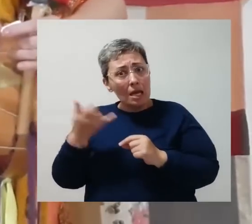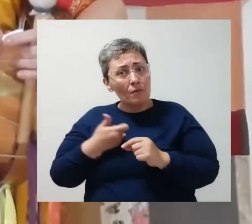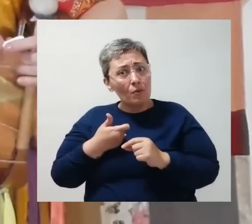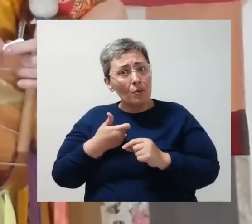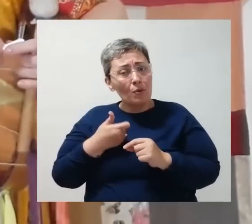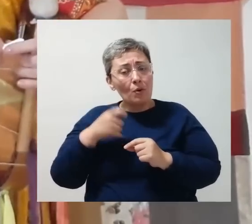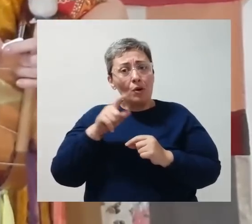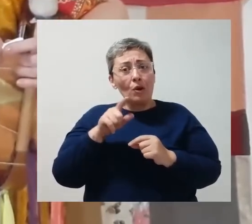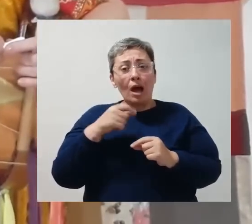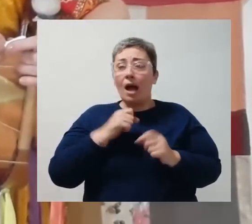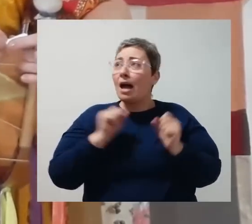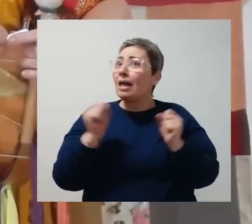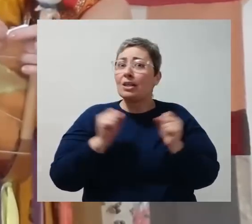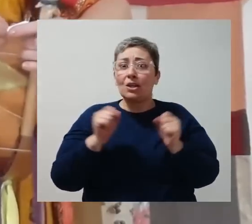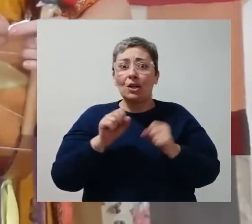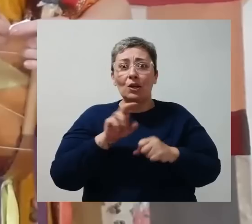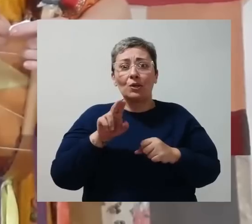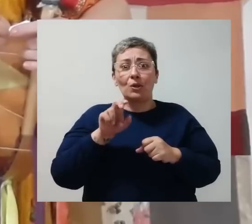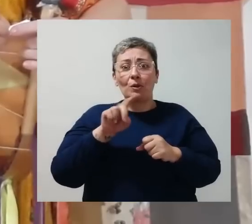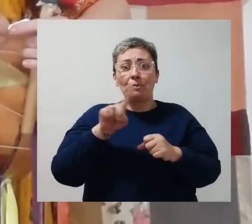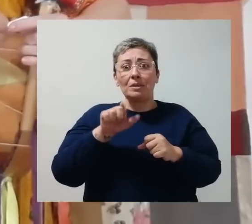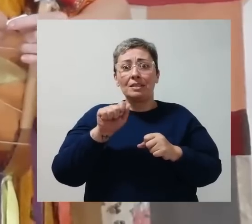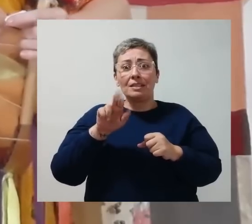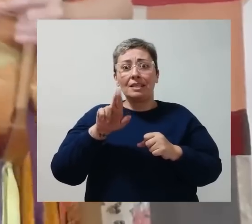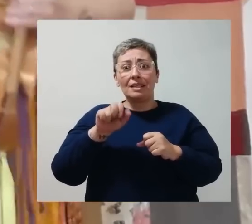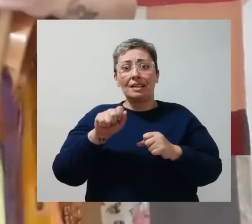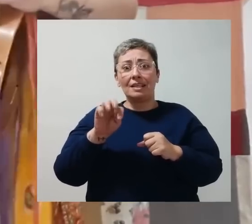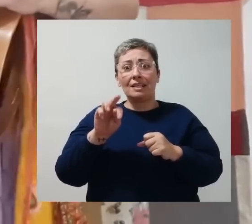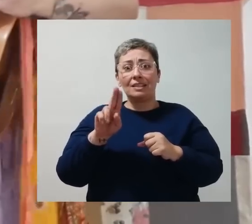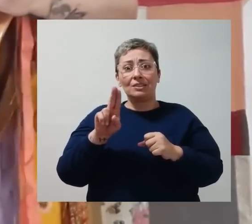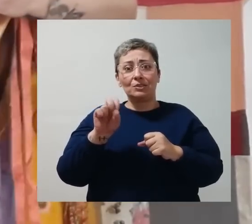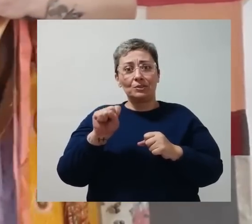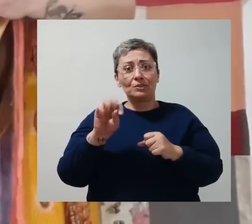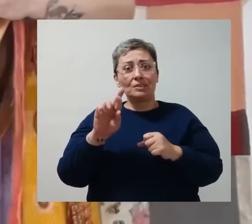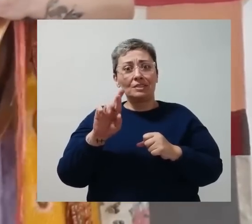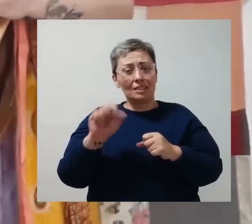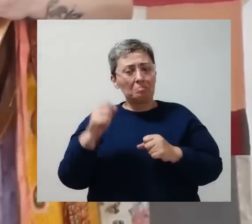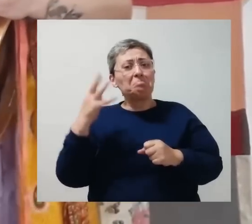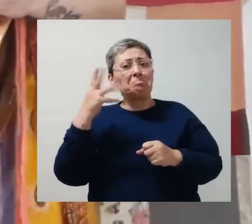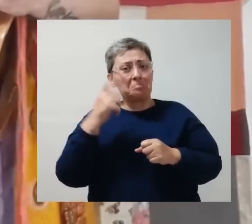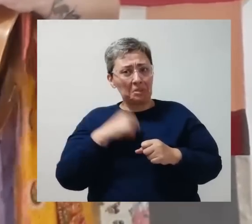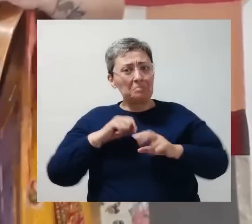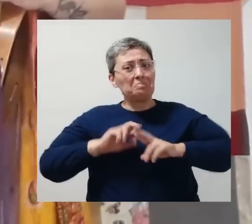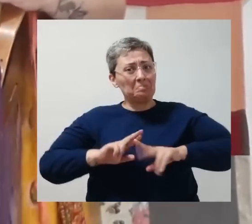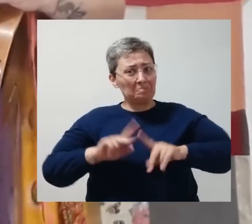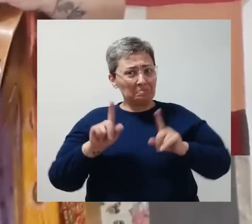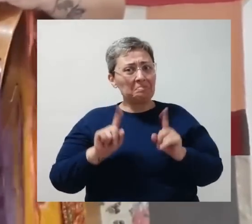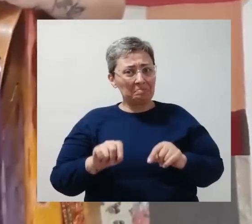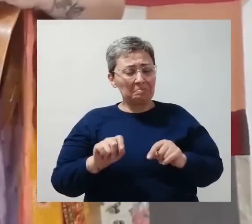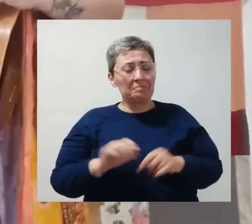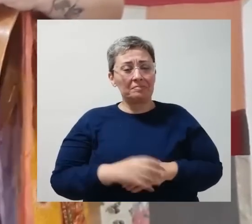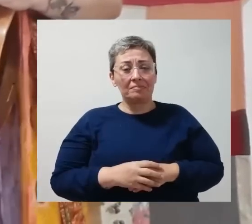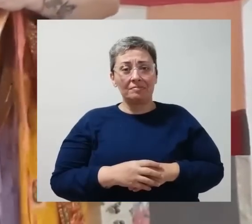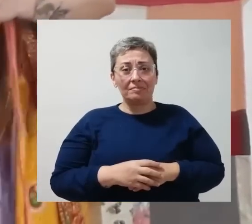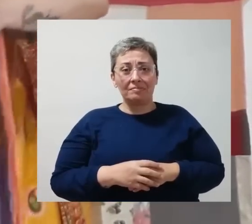Ela está me dizendo que ela adorou o nome Zaratustra! Mas é bonito mesmo, né? É diferente.